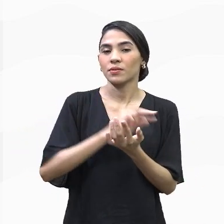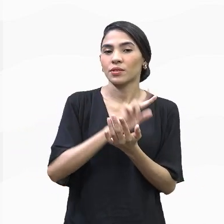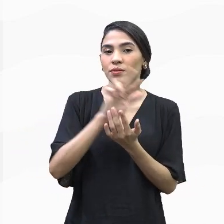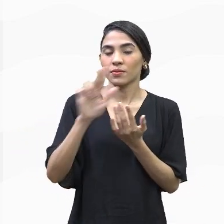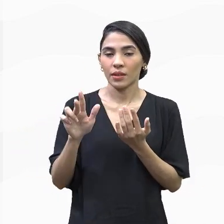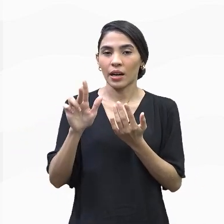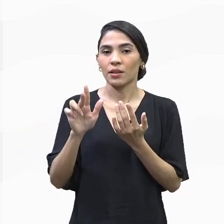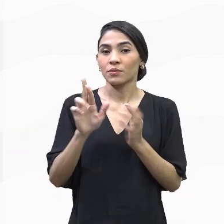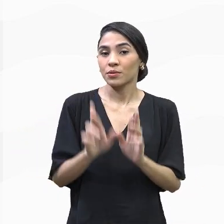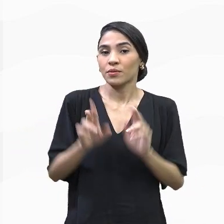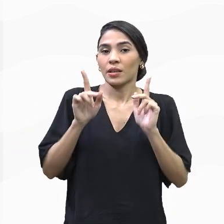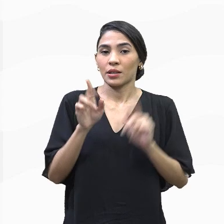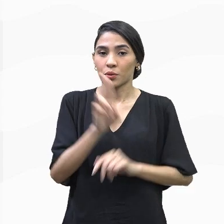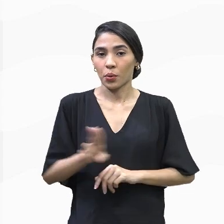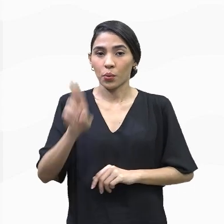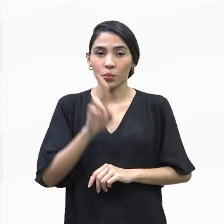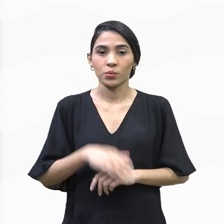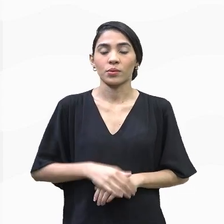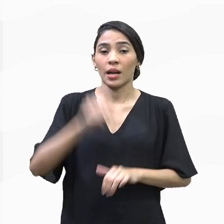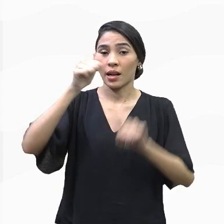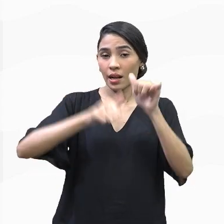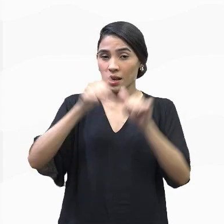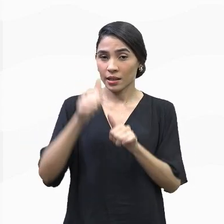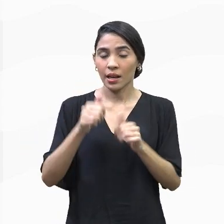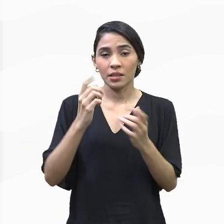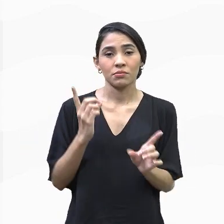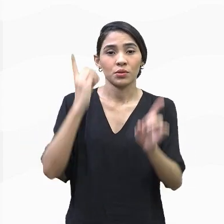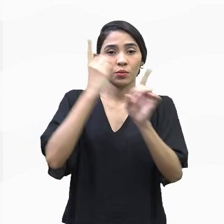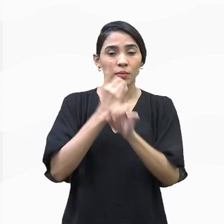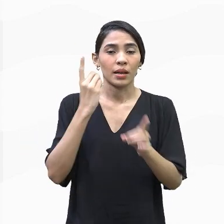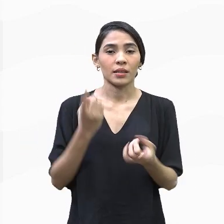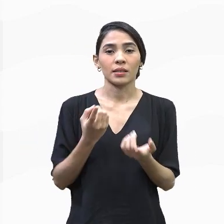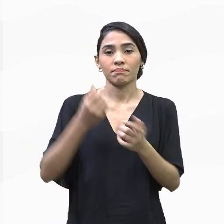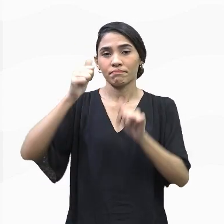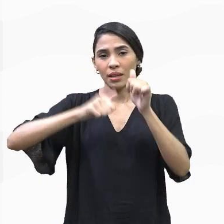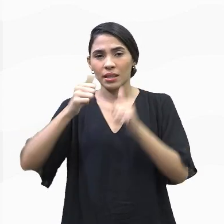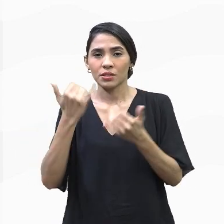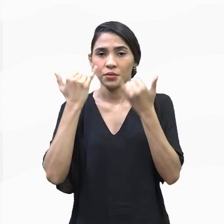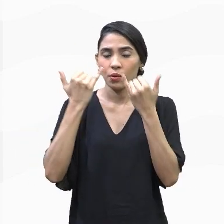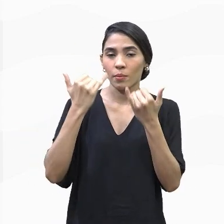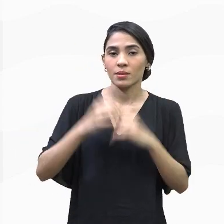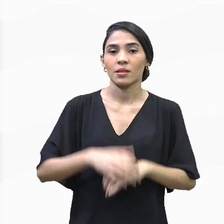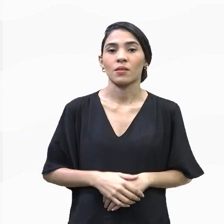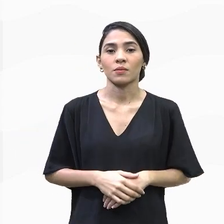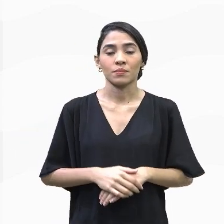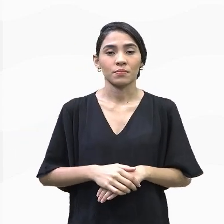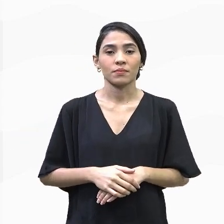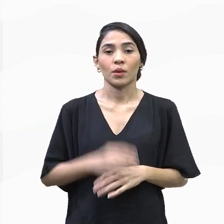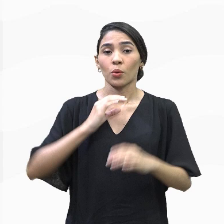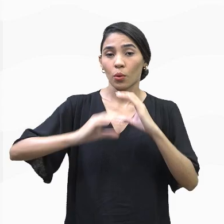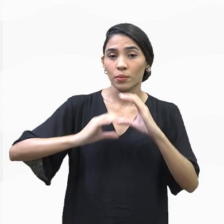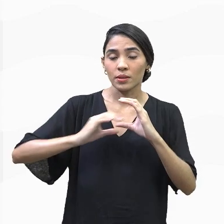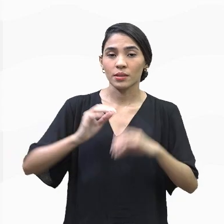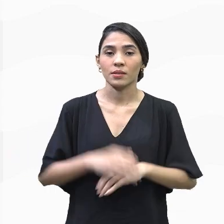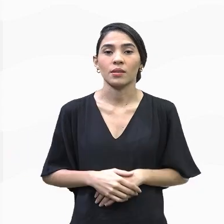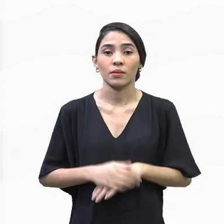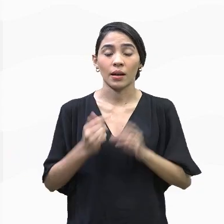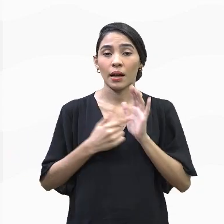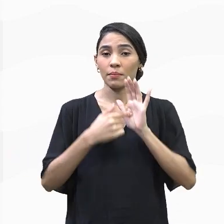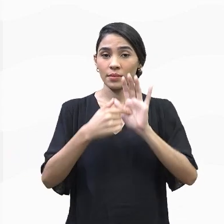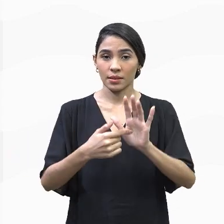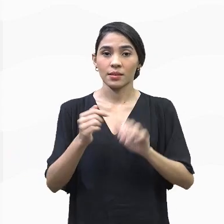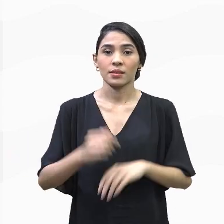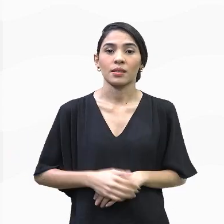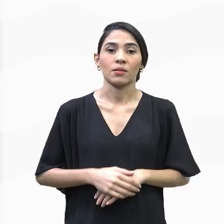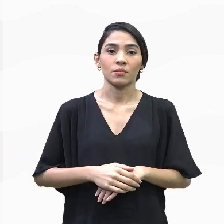diferentes usos: exploração, descoberta, interpretação, diagnóstico, comunicação,